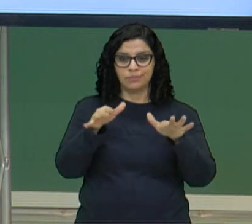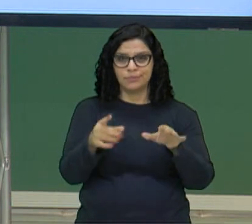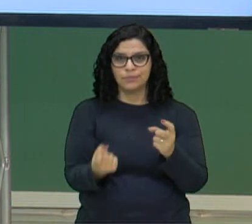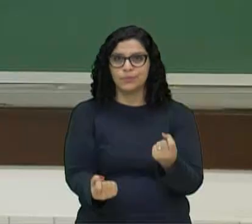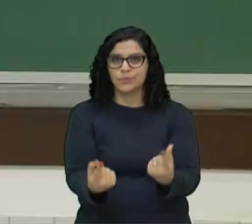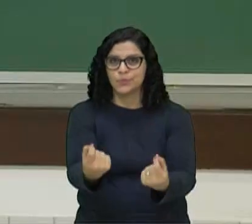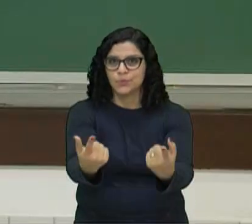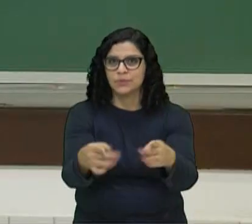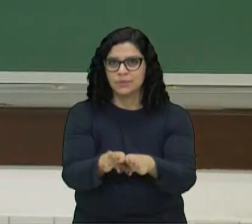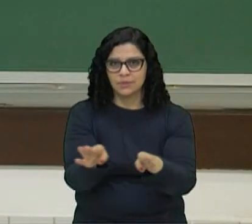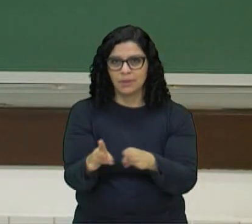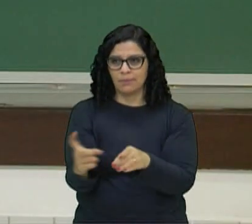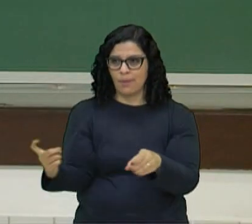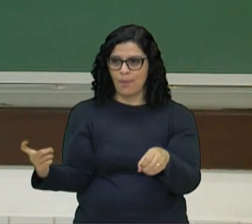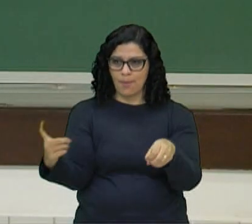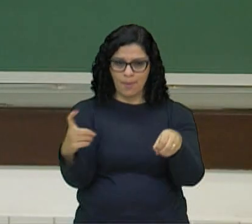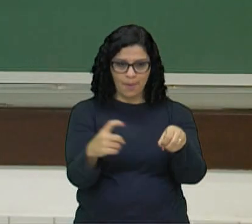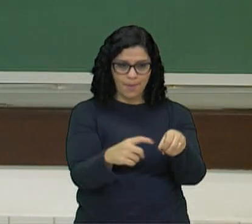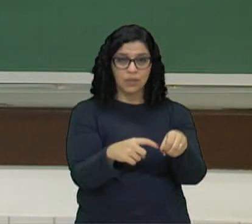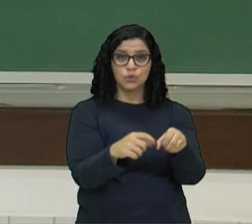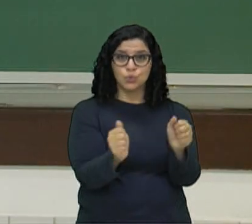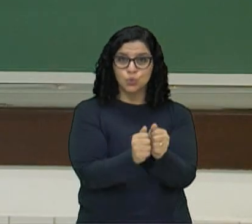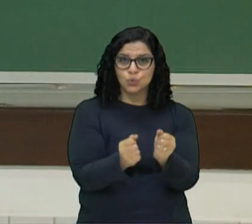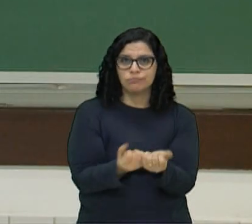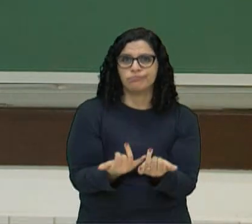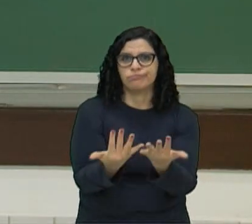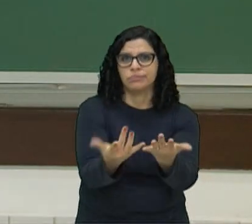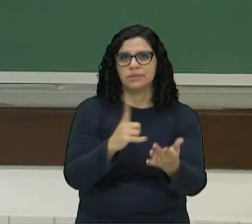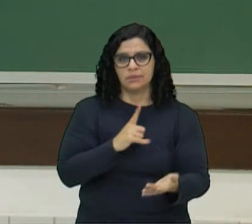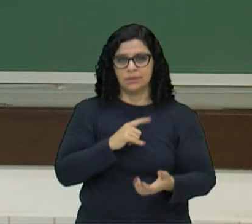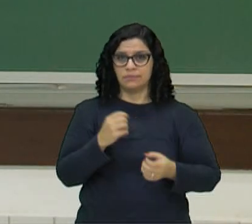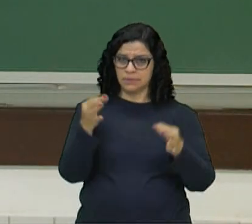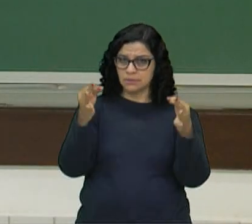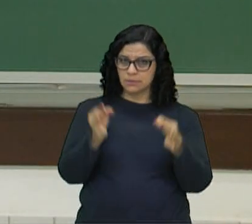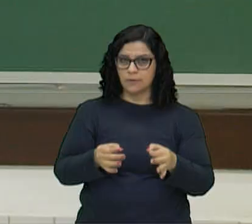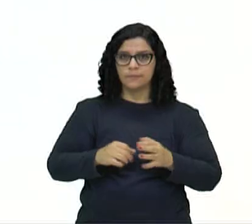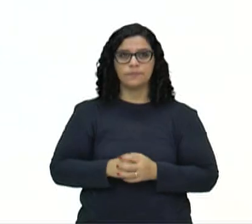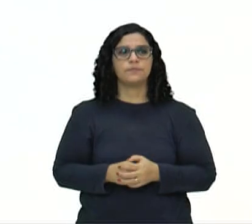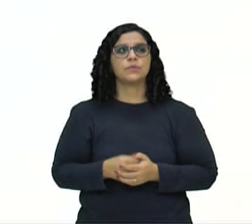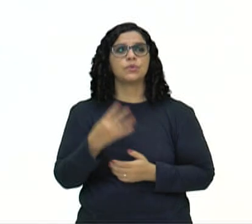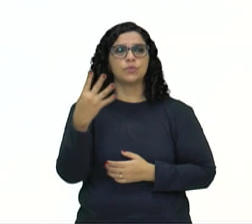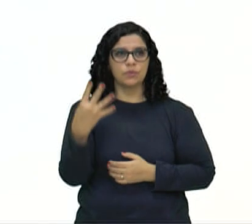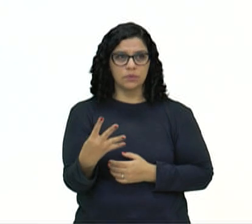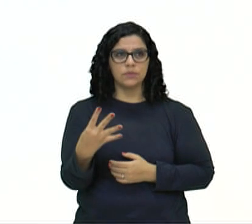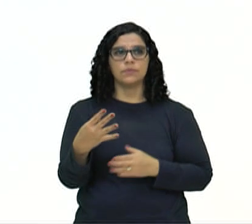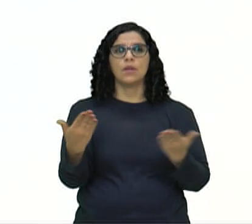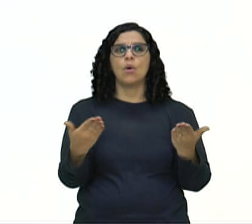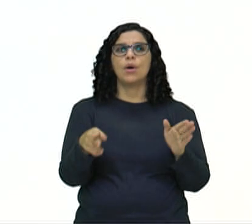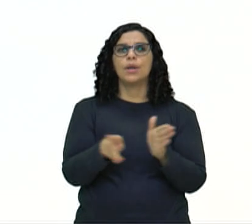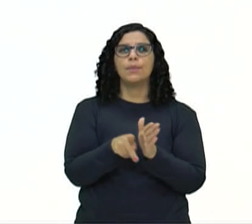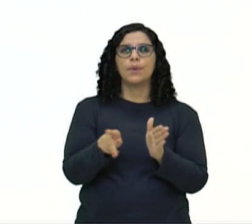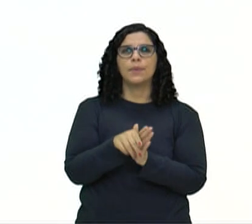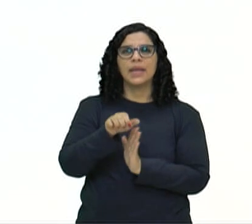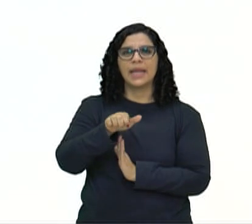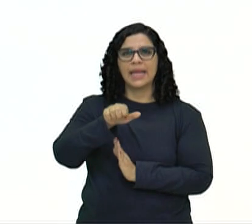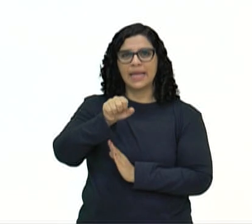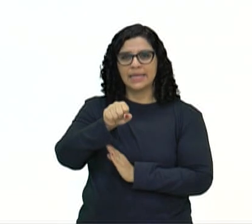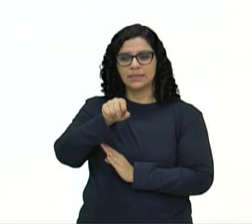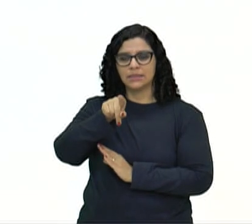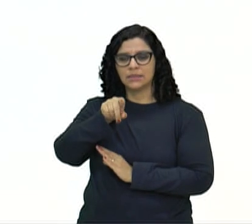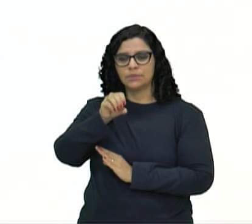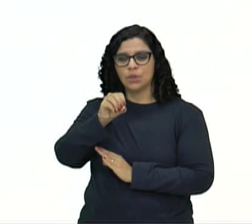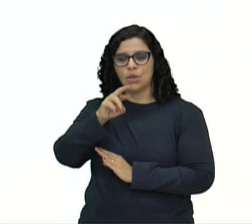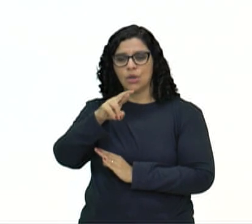gameta masculino flagelado, feminino fixo. Correta. 4. Fase esporofítica dominante. E